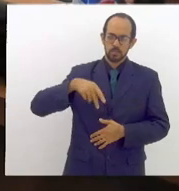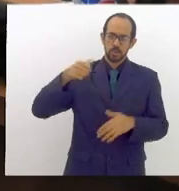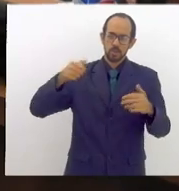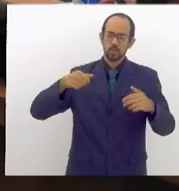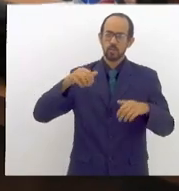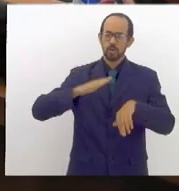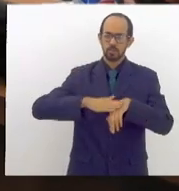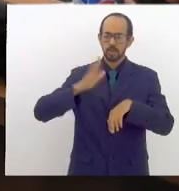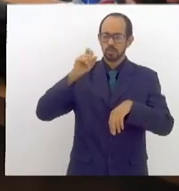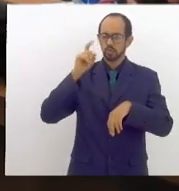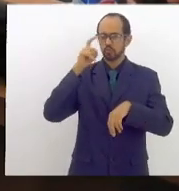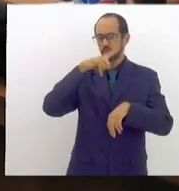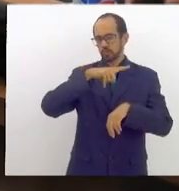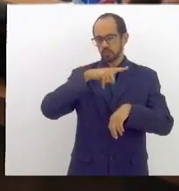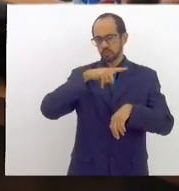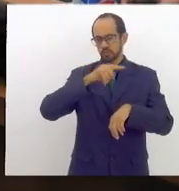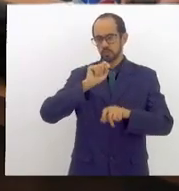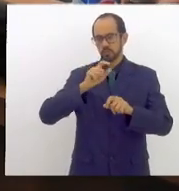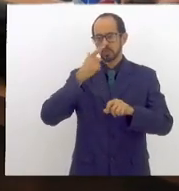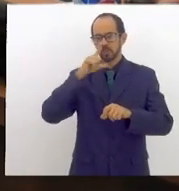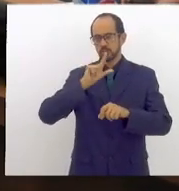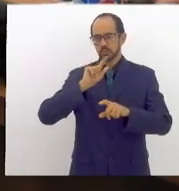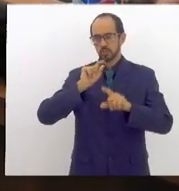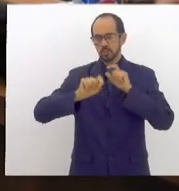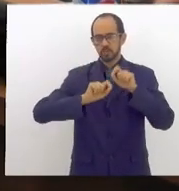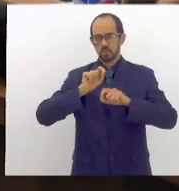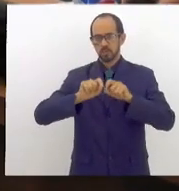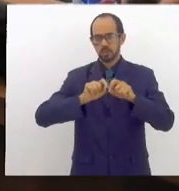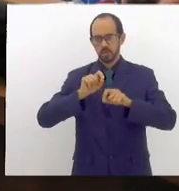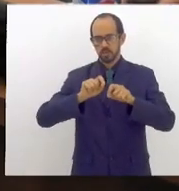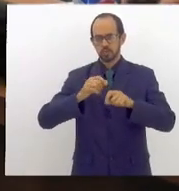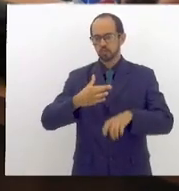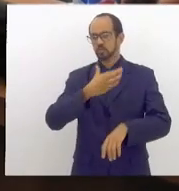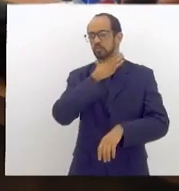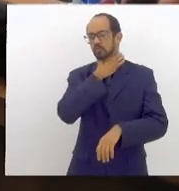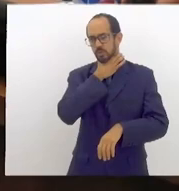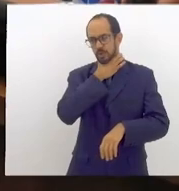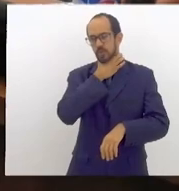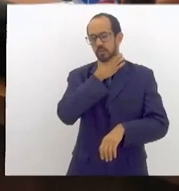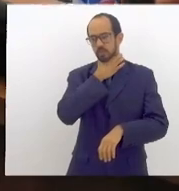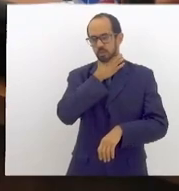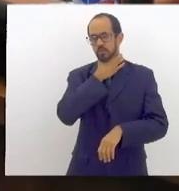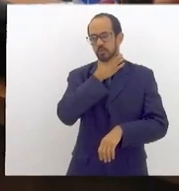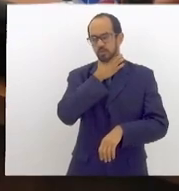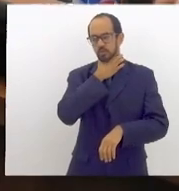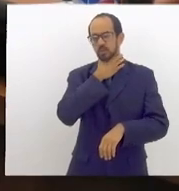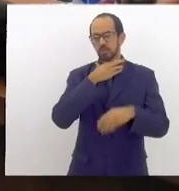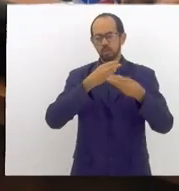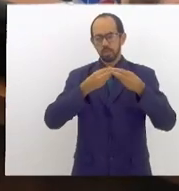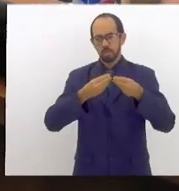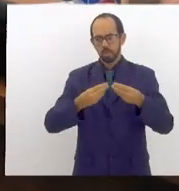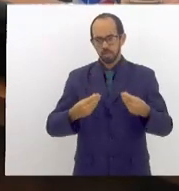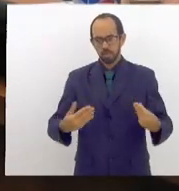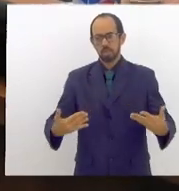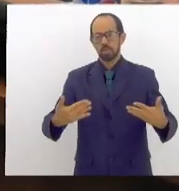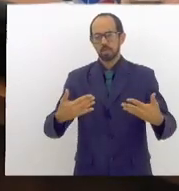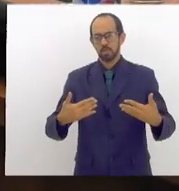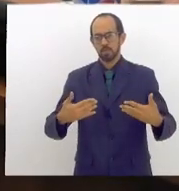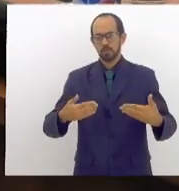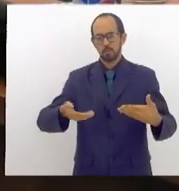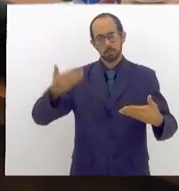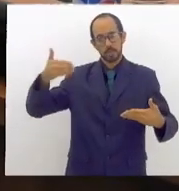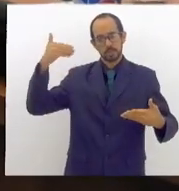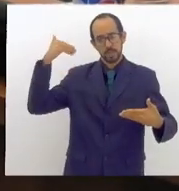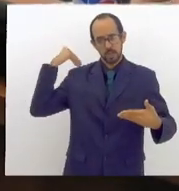e convencimentos mas sufocados mas defasados no